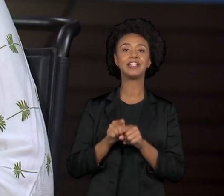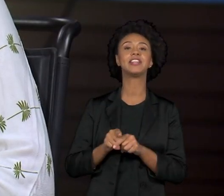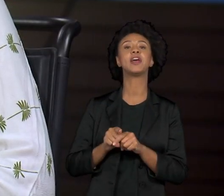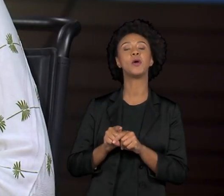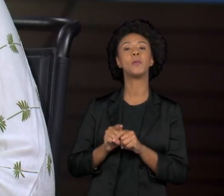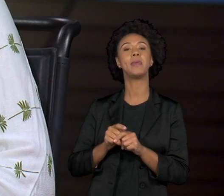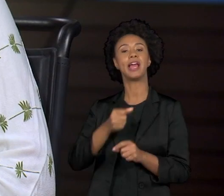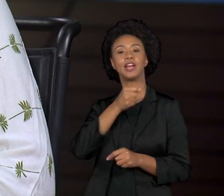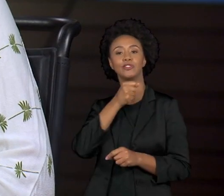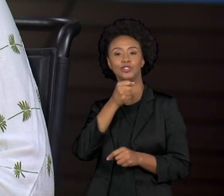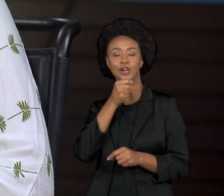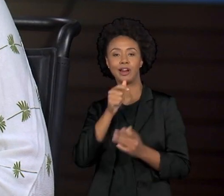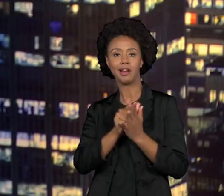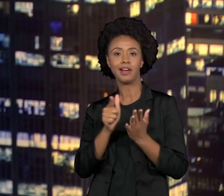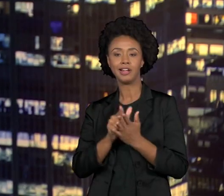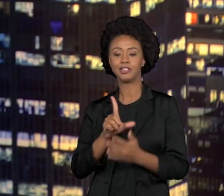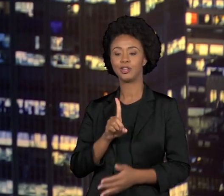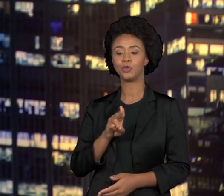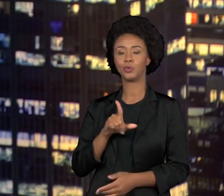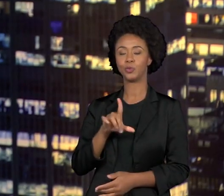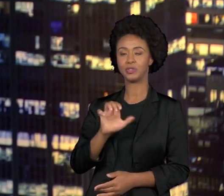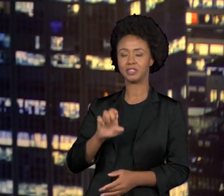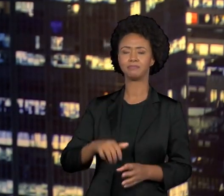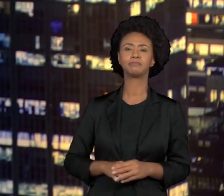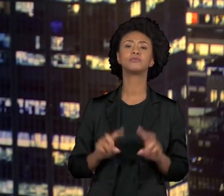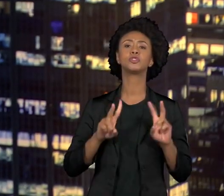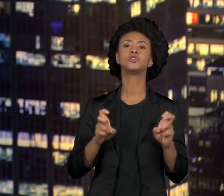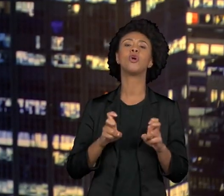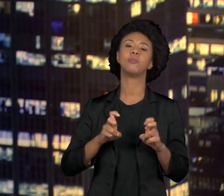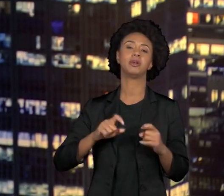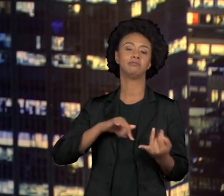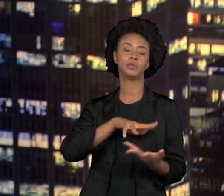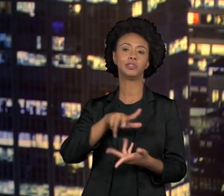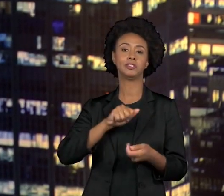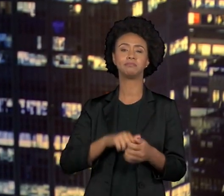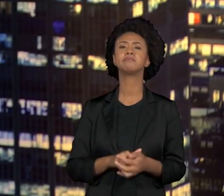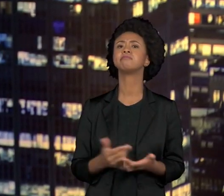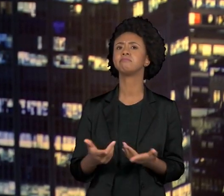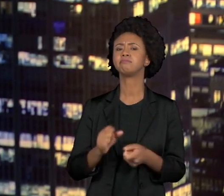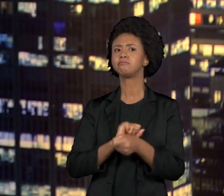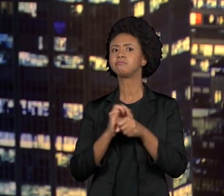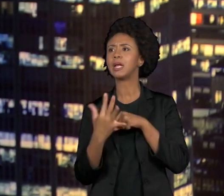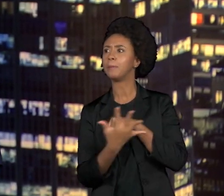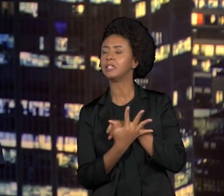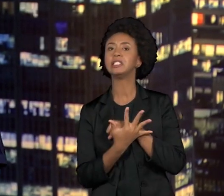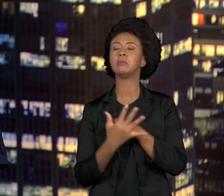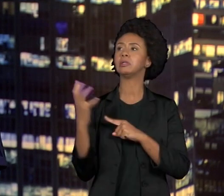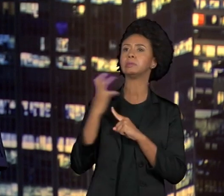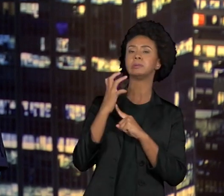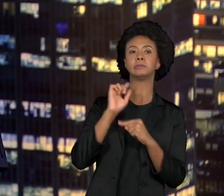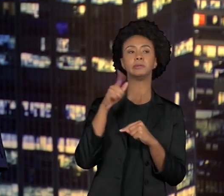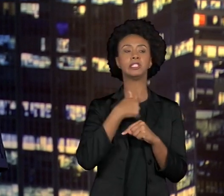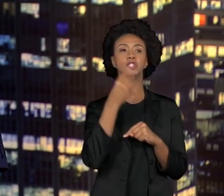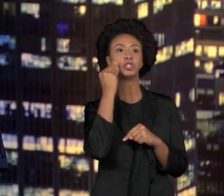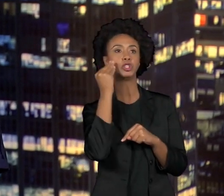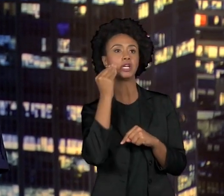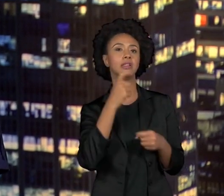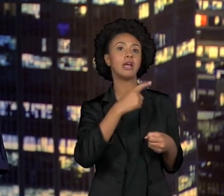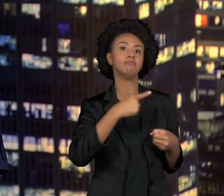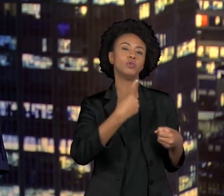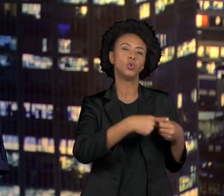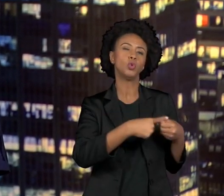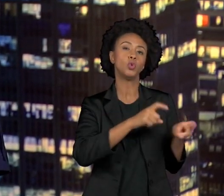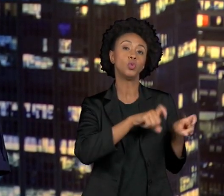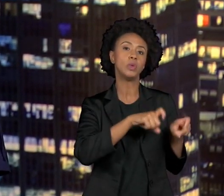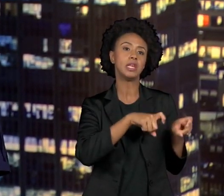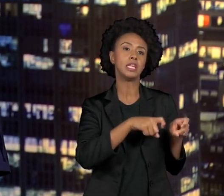urbanismo sustentável. A pandemia fez muita gente deixar os grandes centros e buscar refúgio no interior, mais perto da natureza. Foi o que